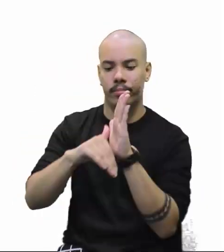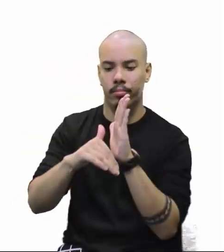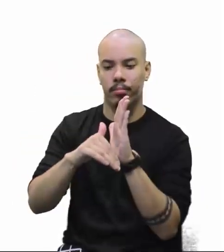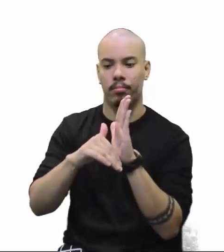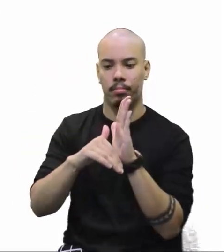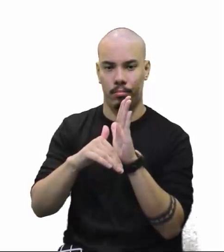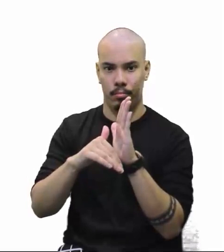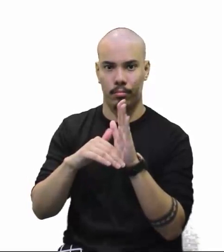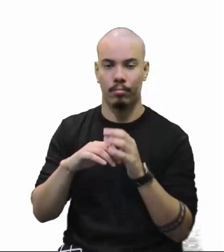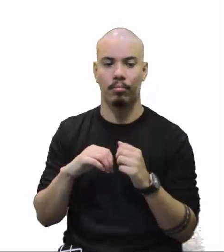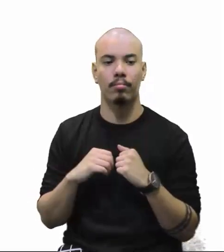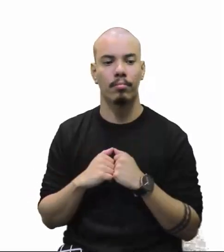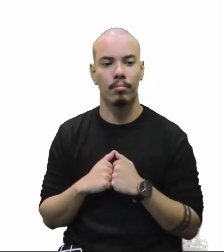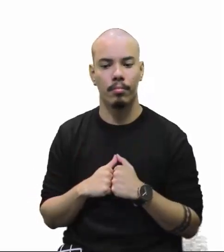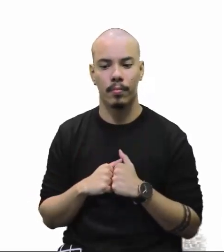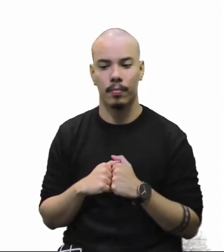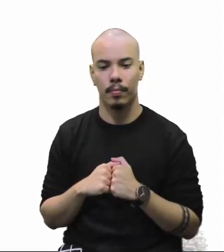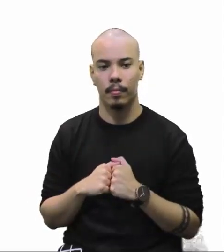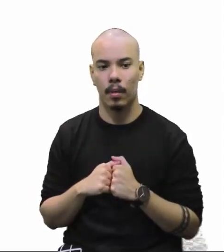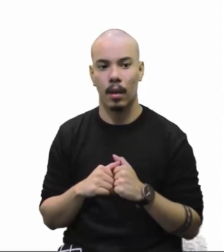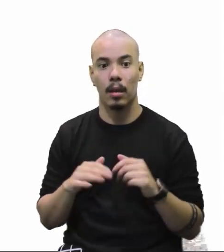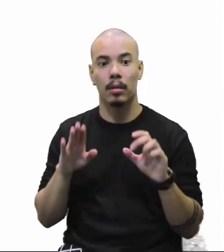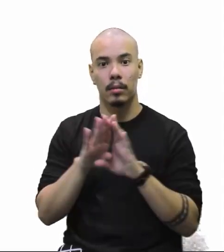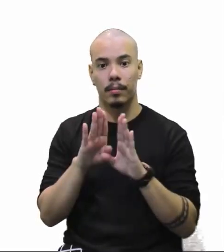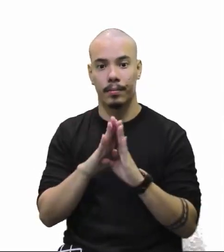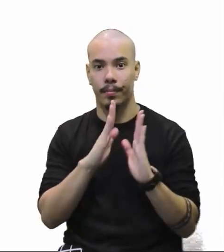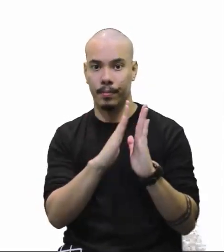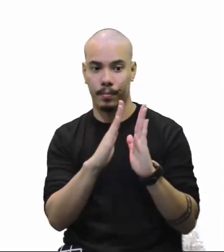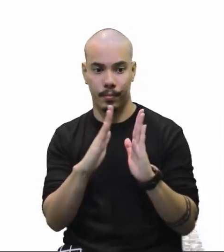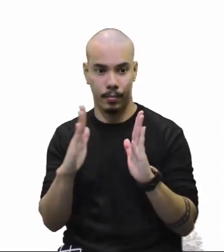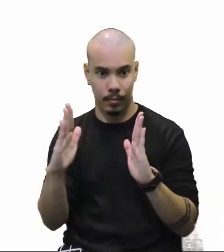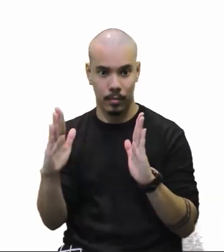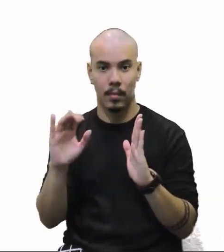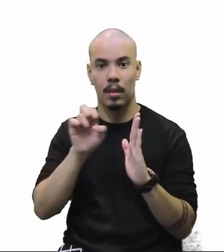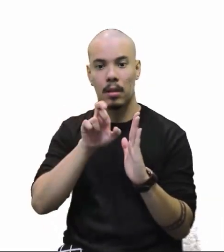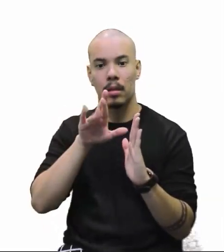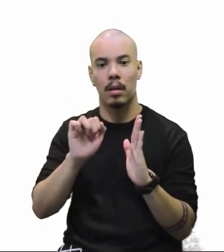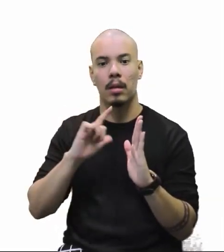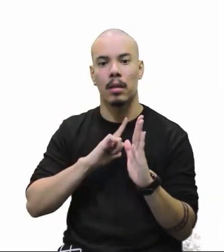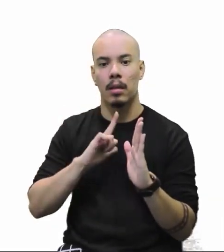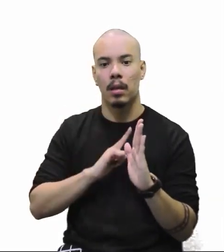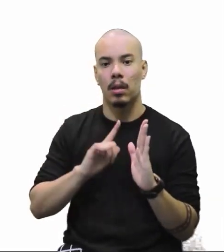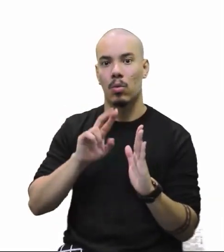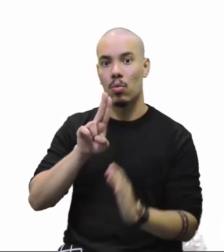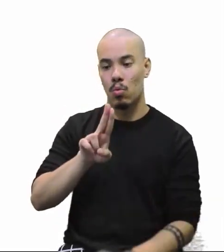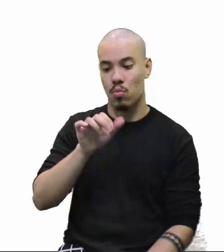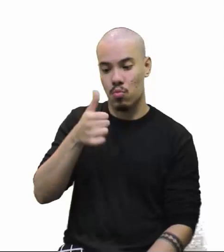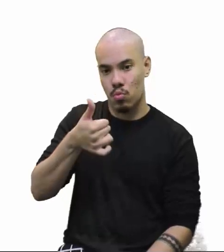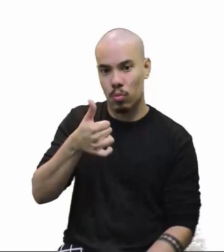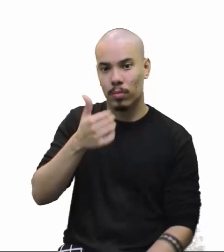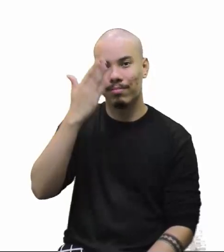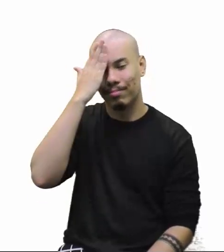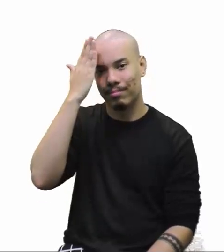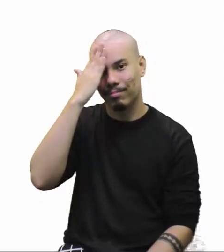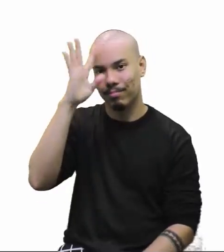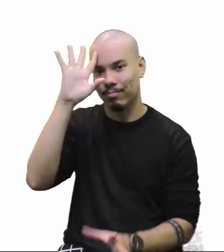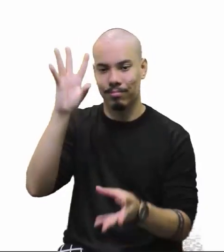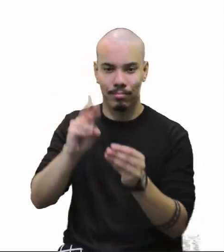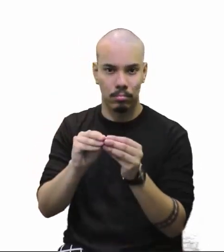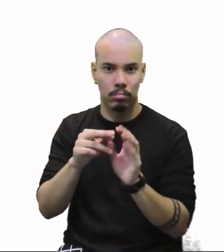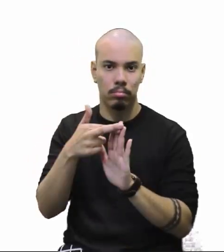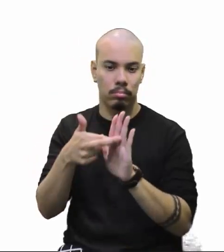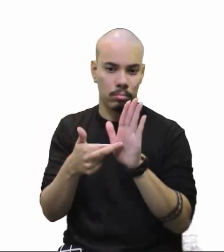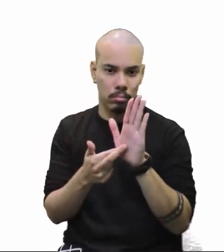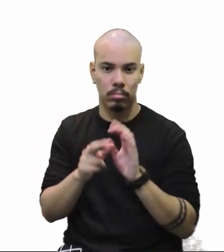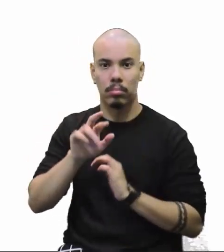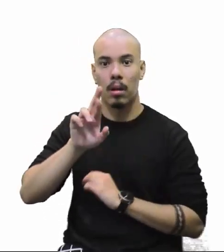resistor. Bom, a associação em série também, ó, o que é que você vai ter? Ó, I1, U1, né, que é a tensão, vai ser o